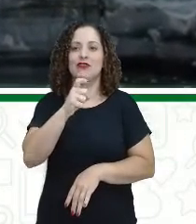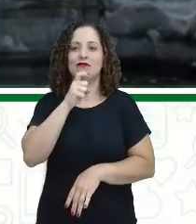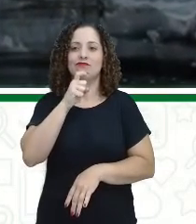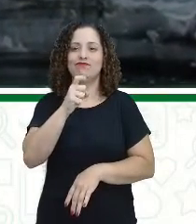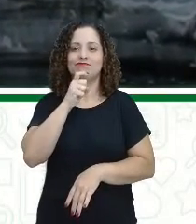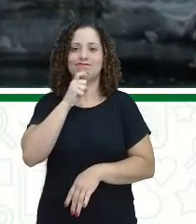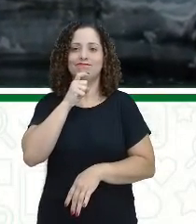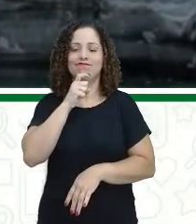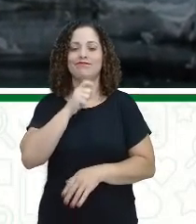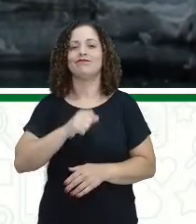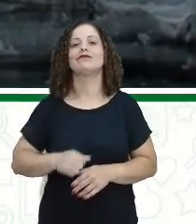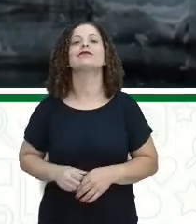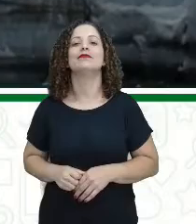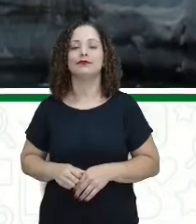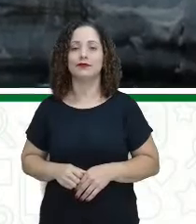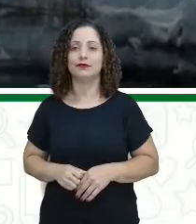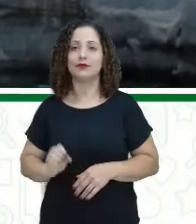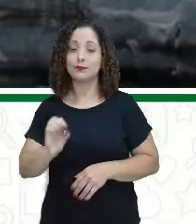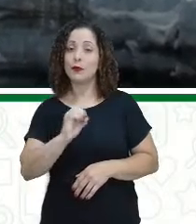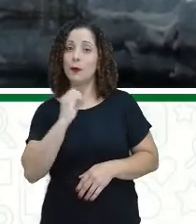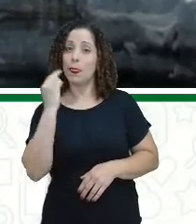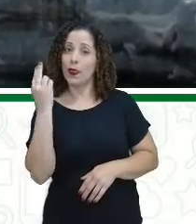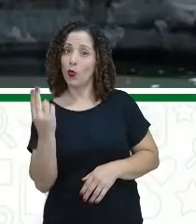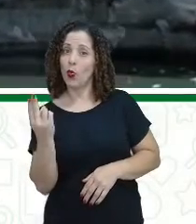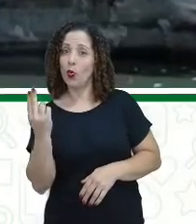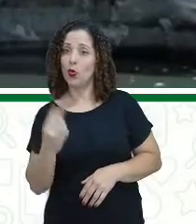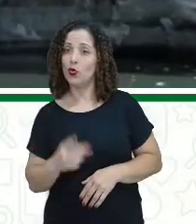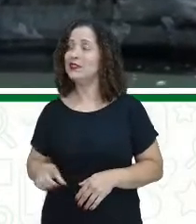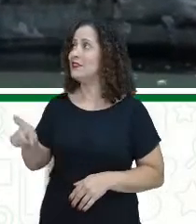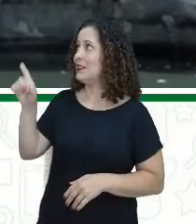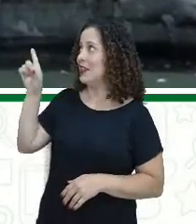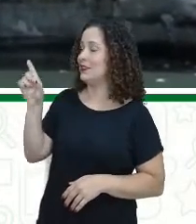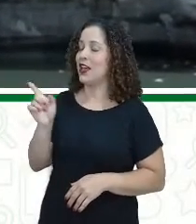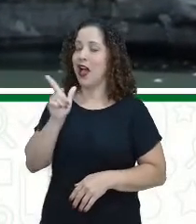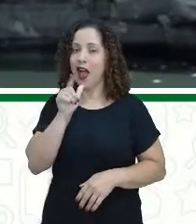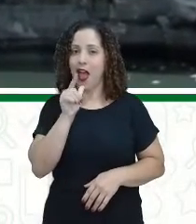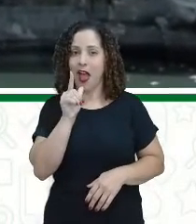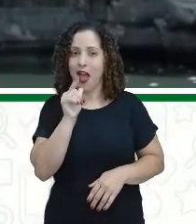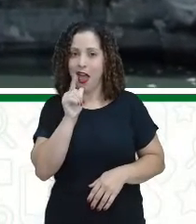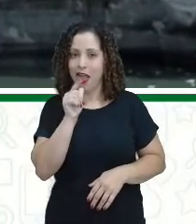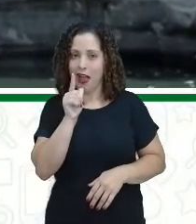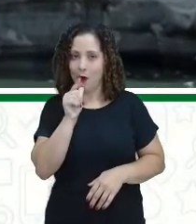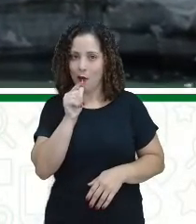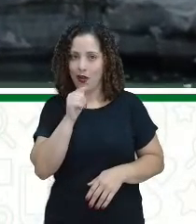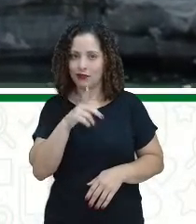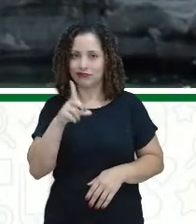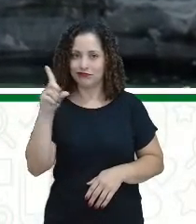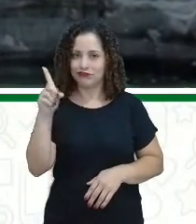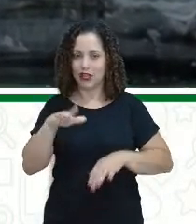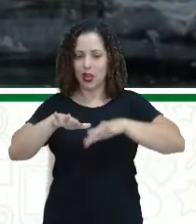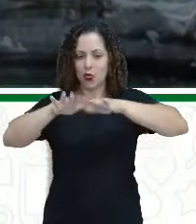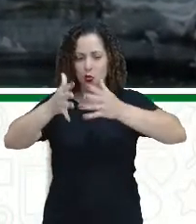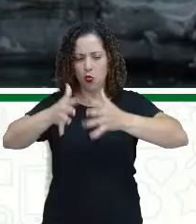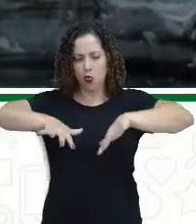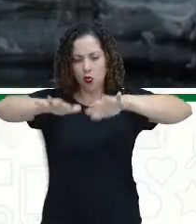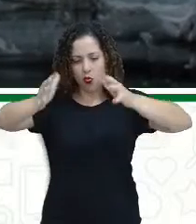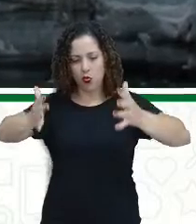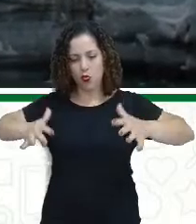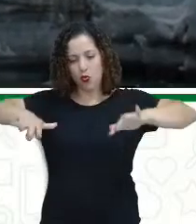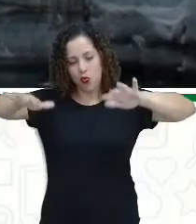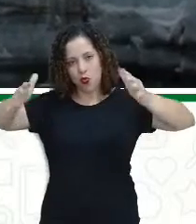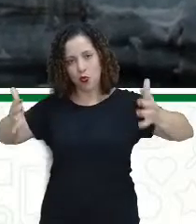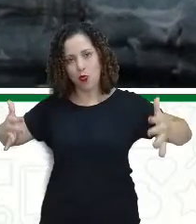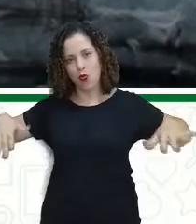congelamento. E se eu também colocar esta água, esta substância, numa